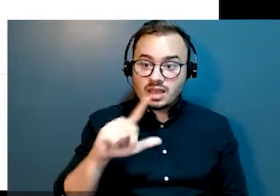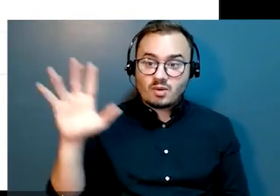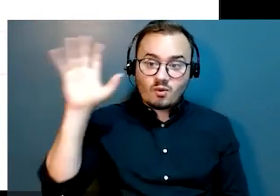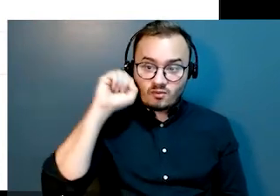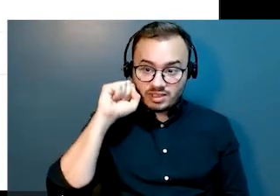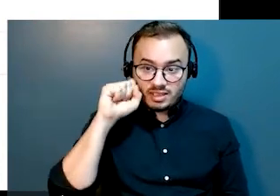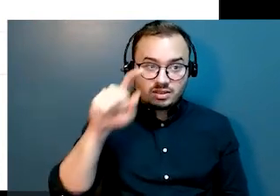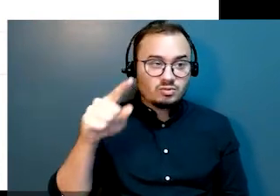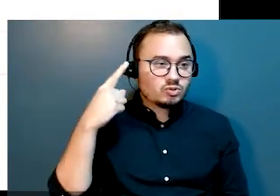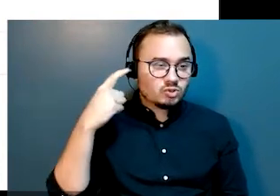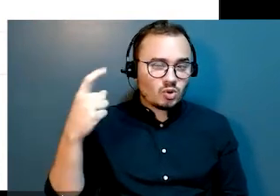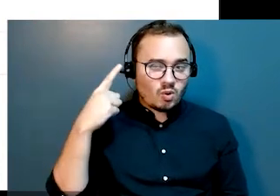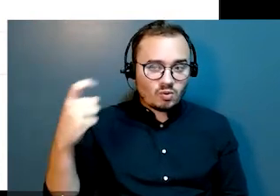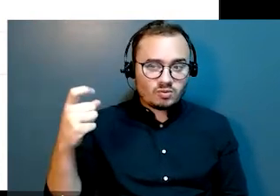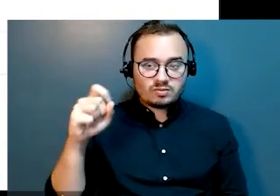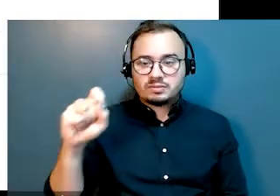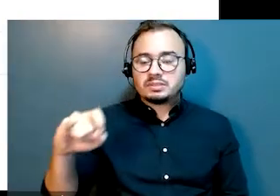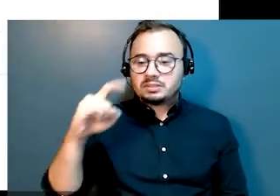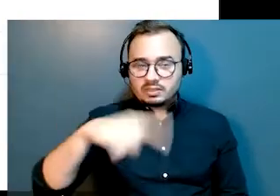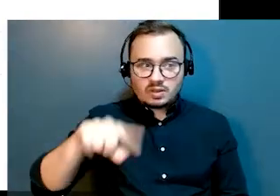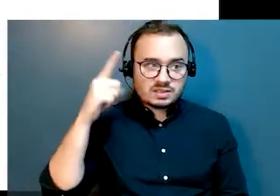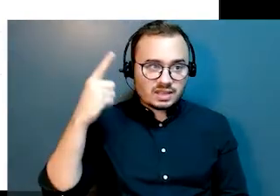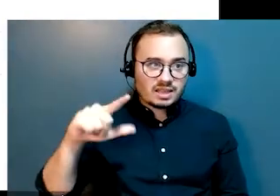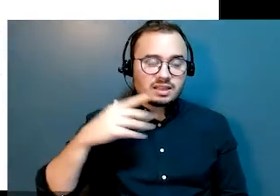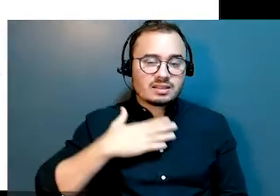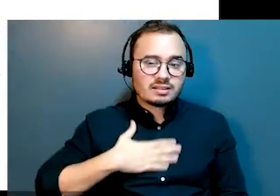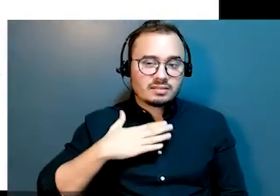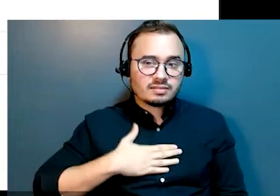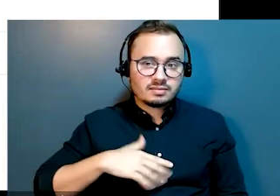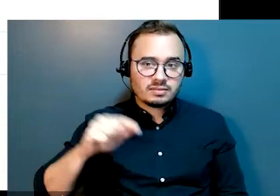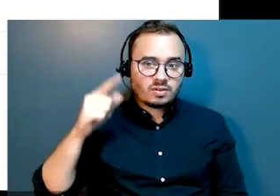de leve, ou se está chegando aí para vocês um pouquinho desse som.